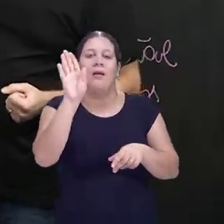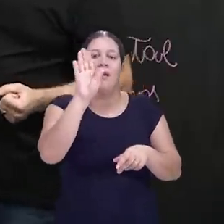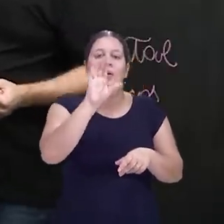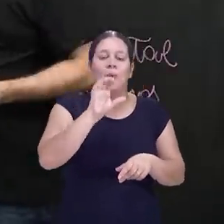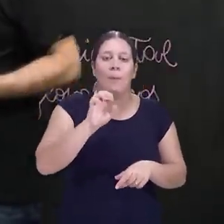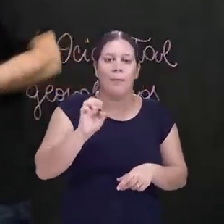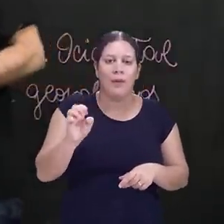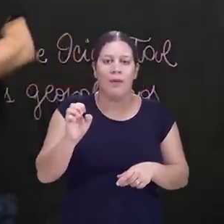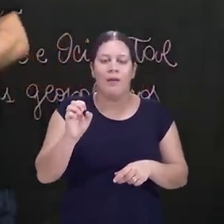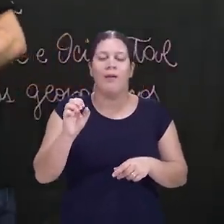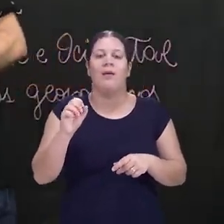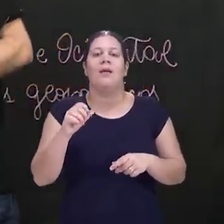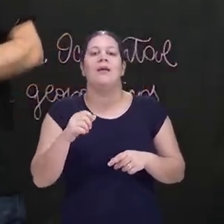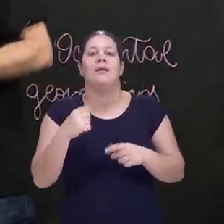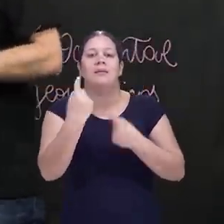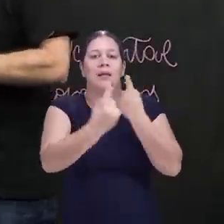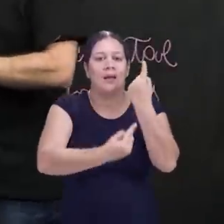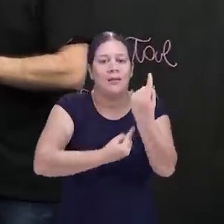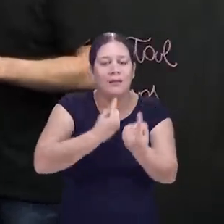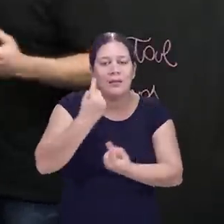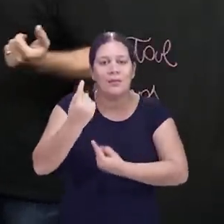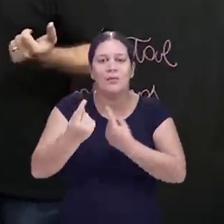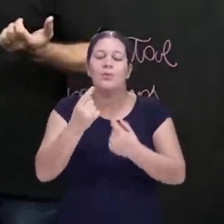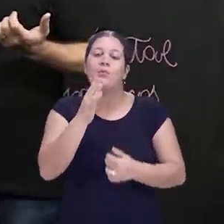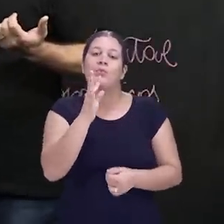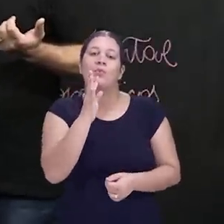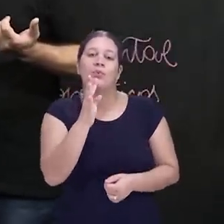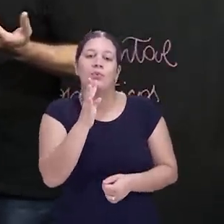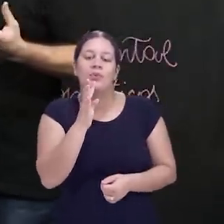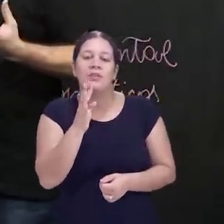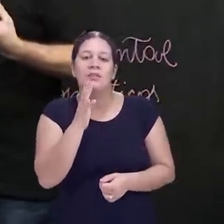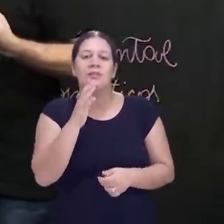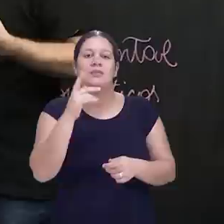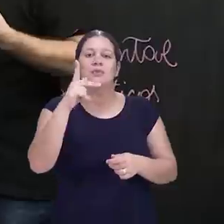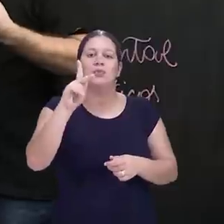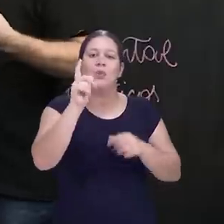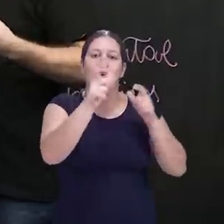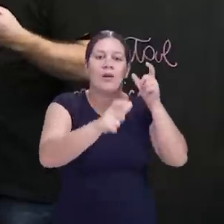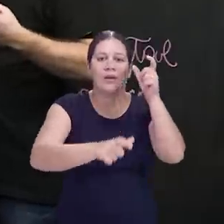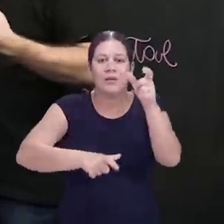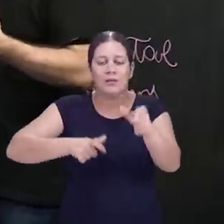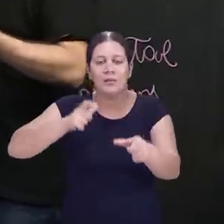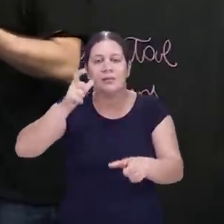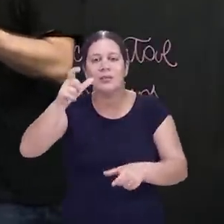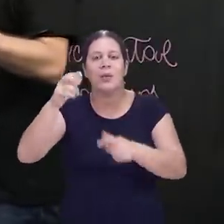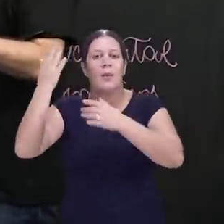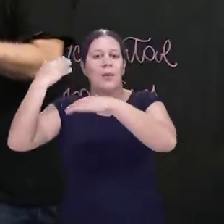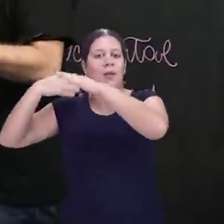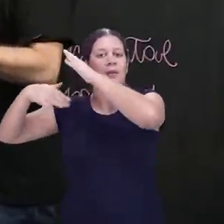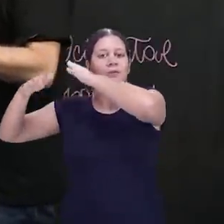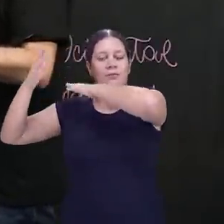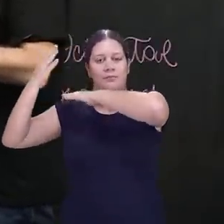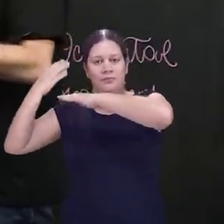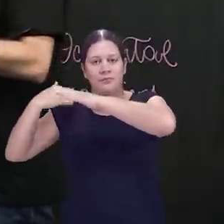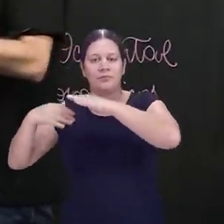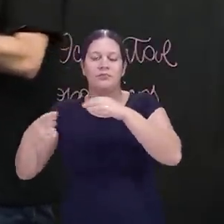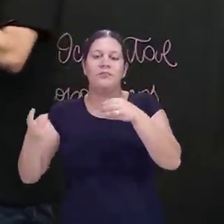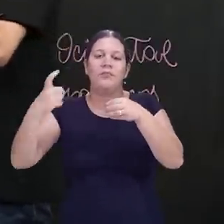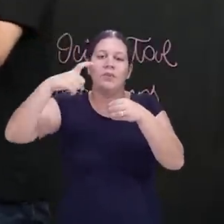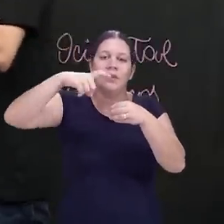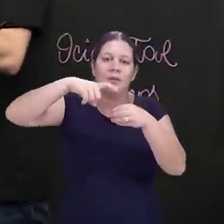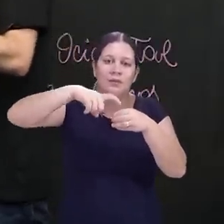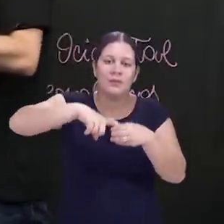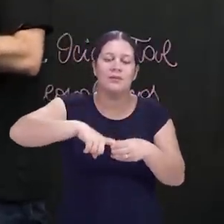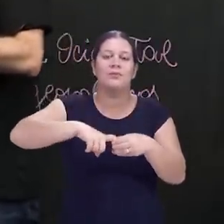Rússia, vários países aqui conhecidos aí por sua característica de um passado voltado também